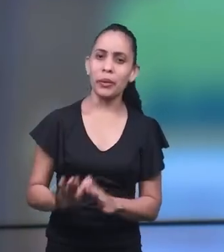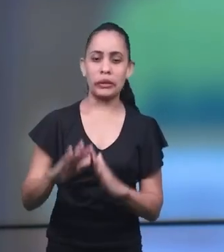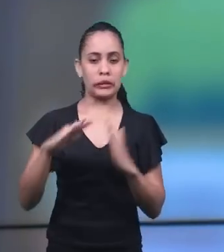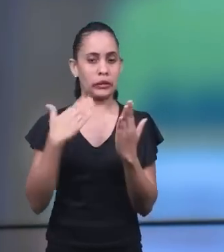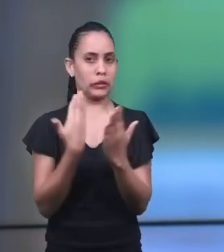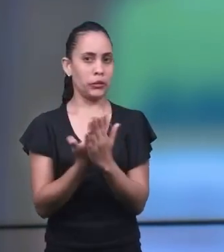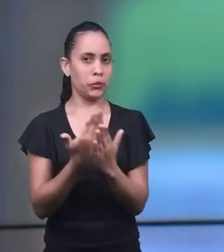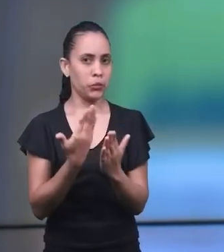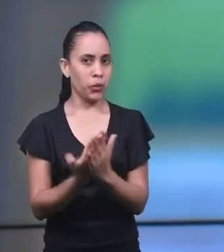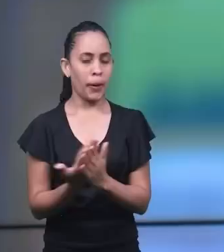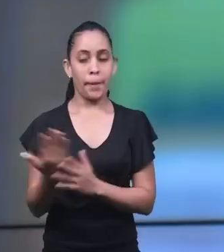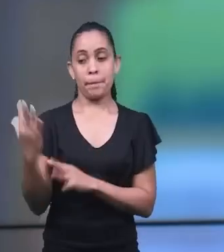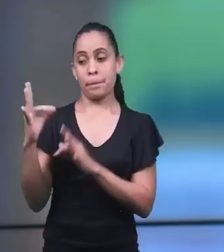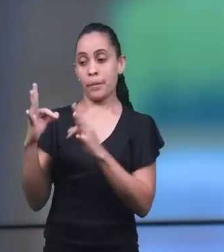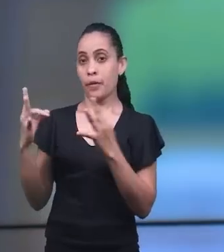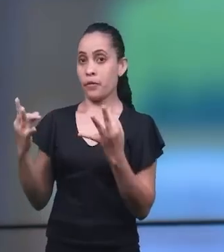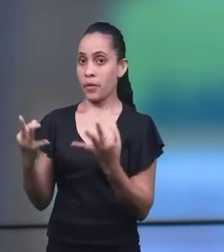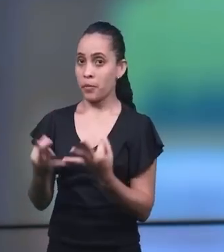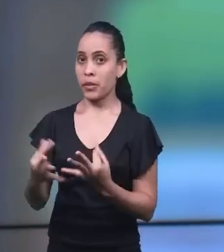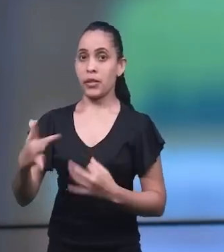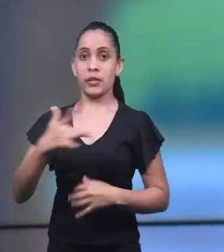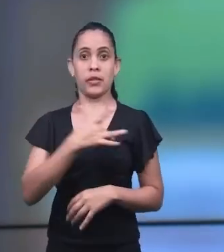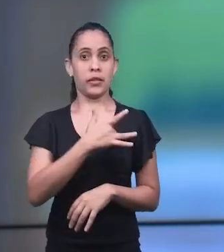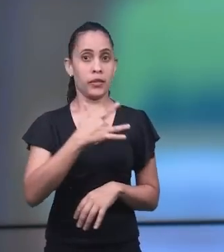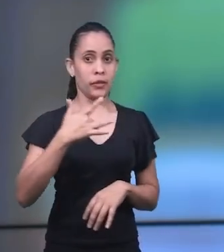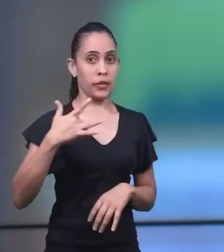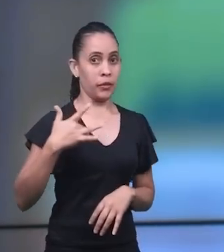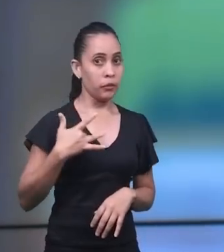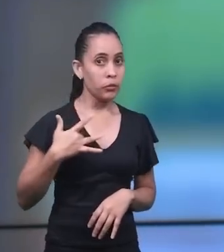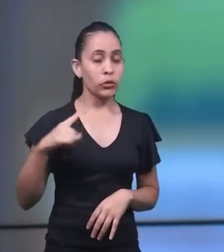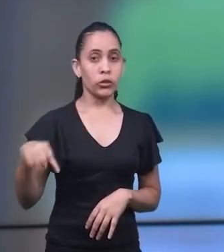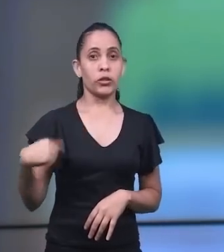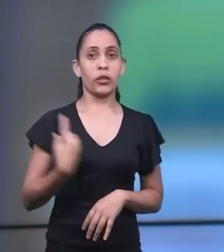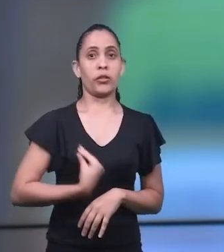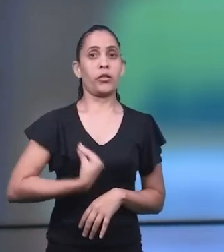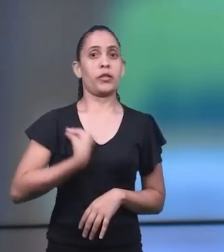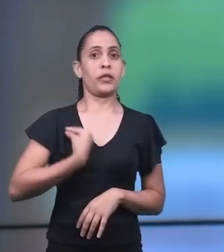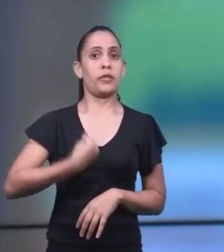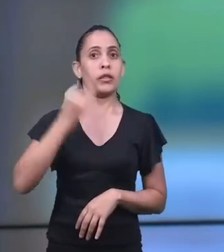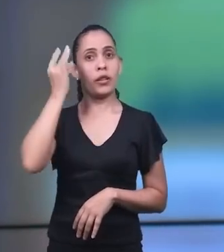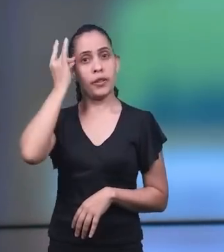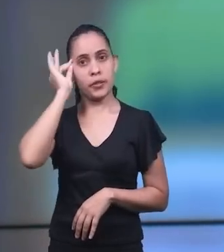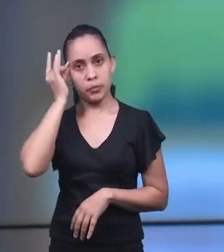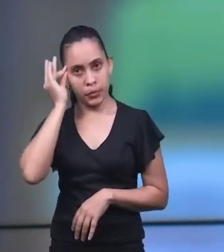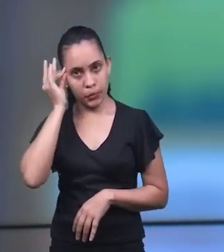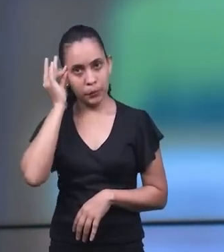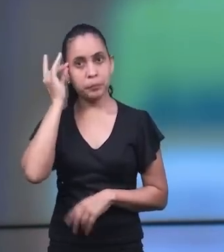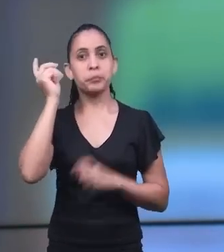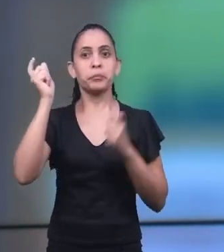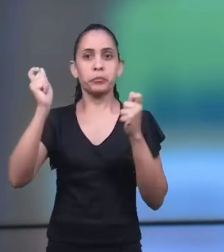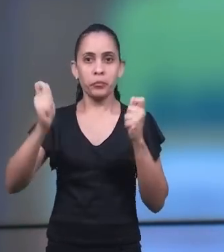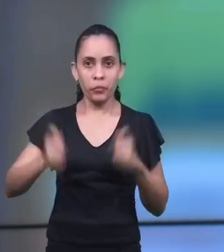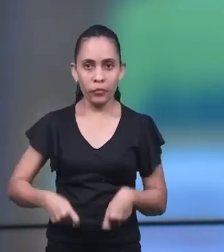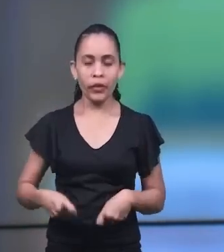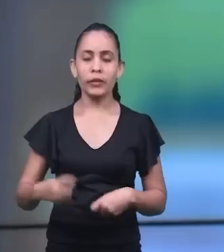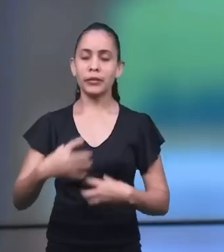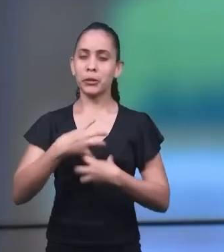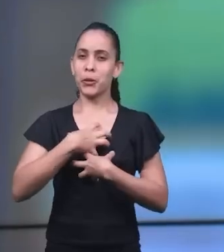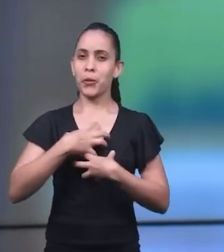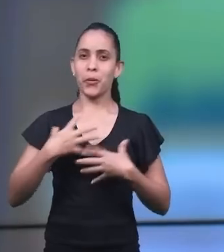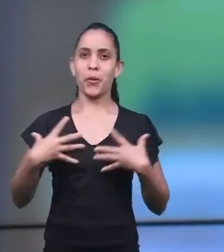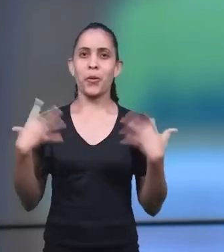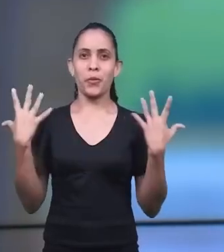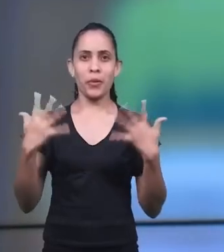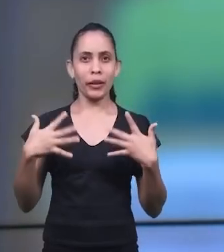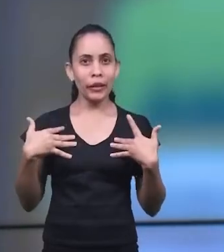na escola, na família, na saúde, na nossa vida espiritual. Podemos dizer com